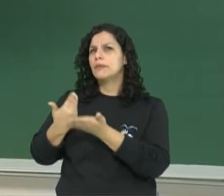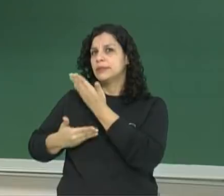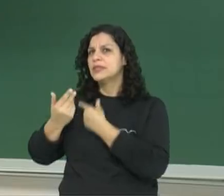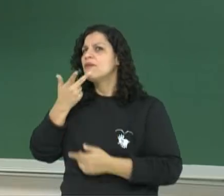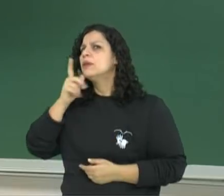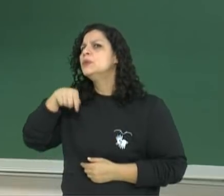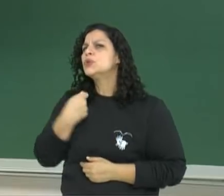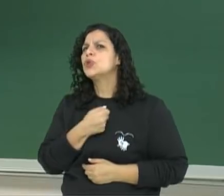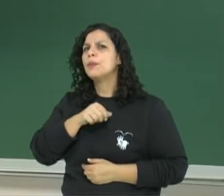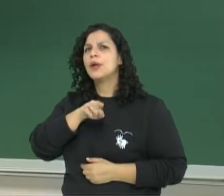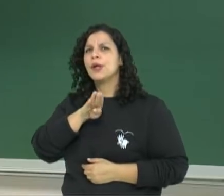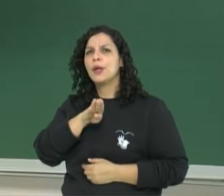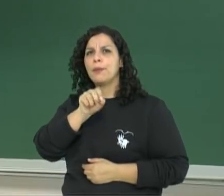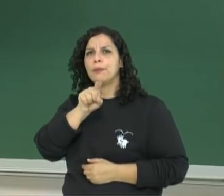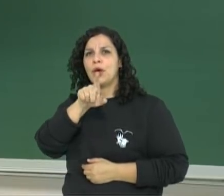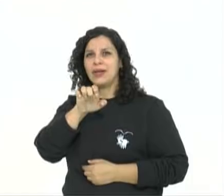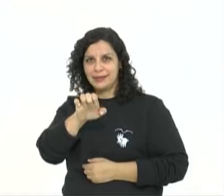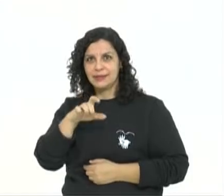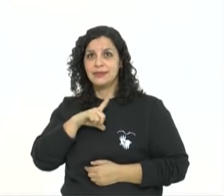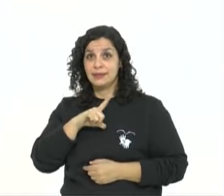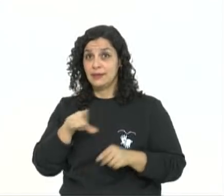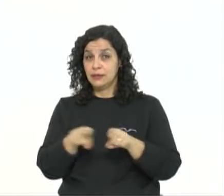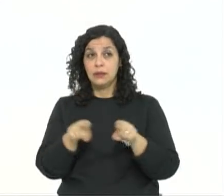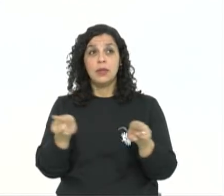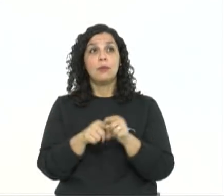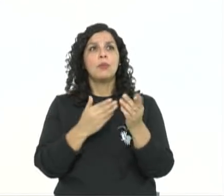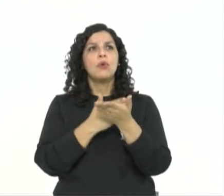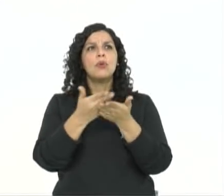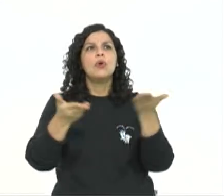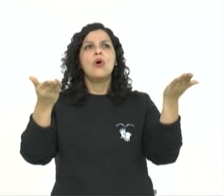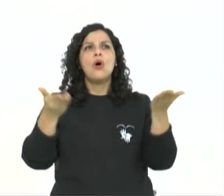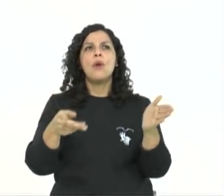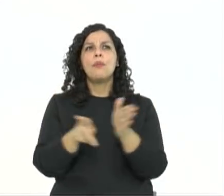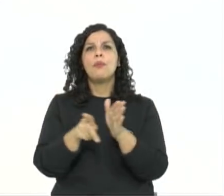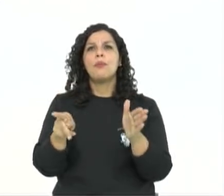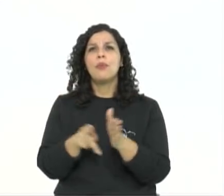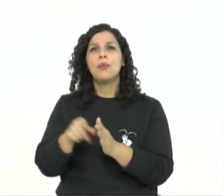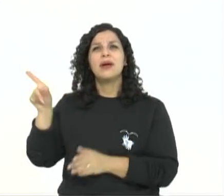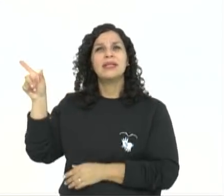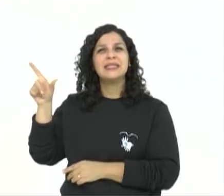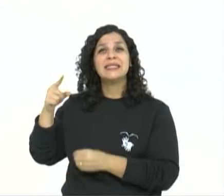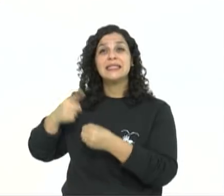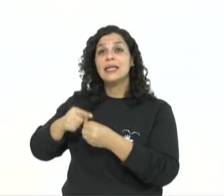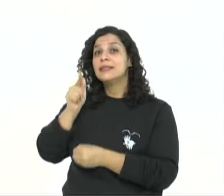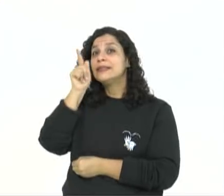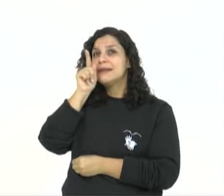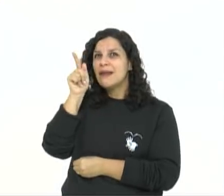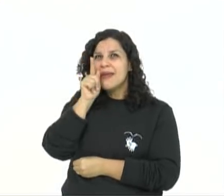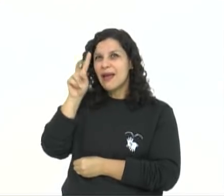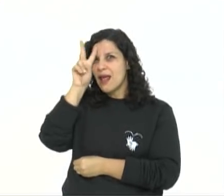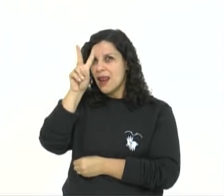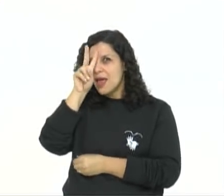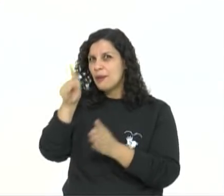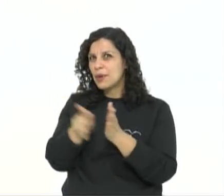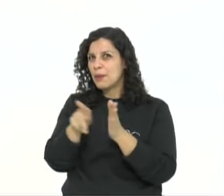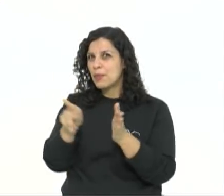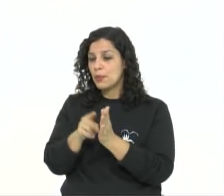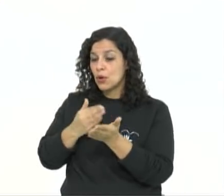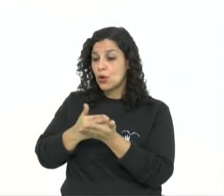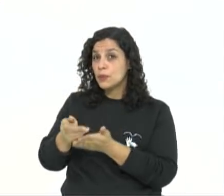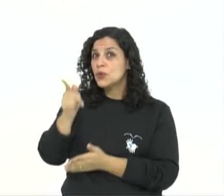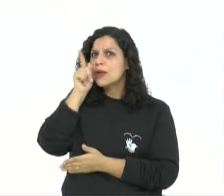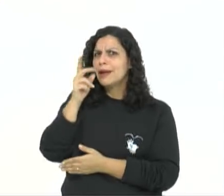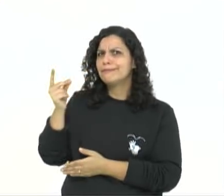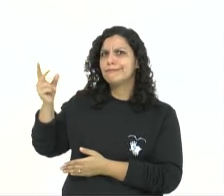nós falamos do boxe. O boxe que teve origem lá no pugilato grego, né? Uma origem